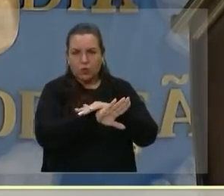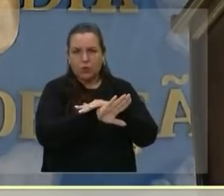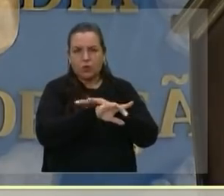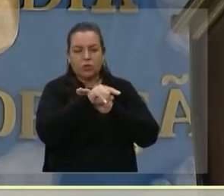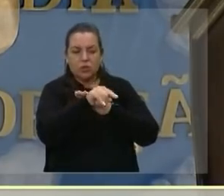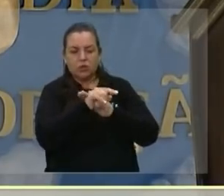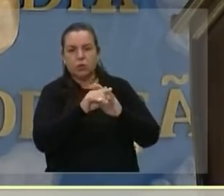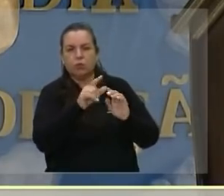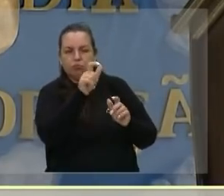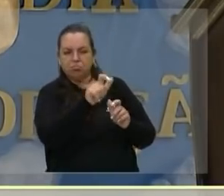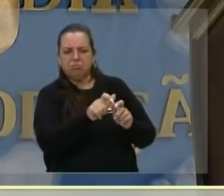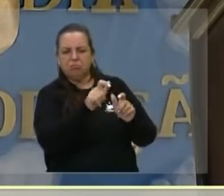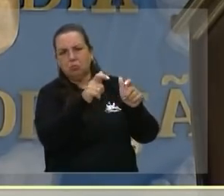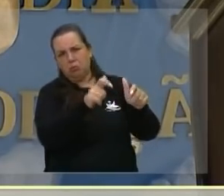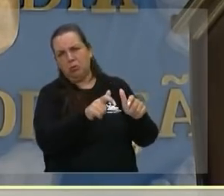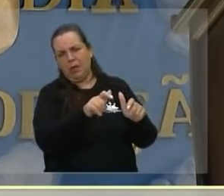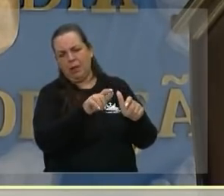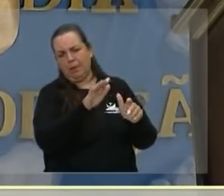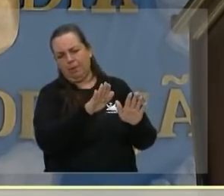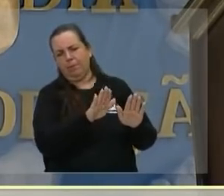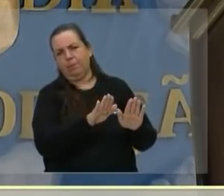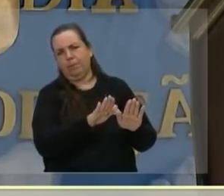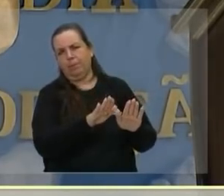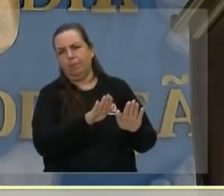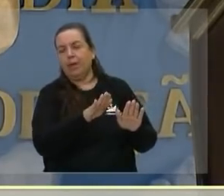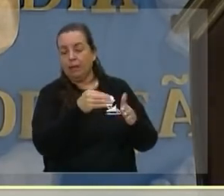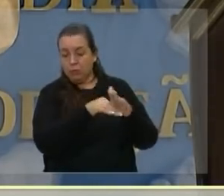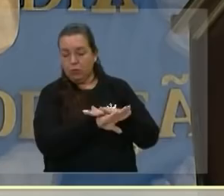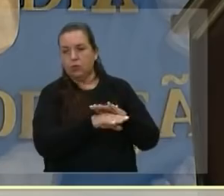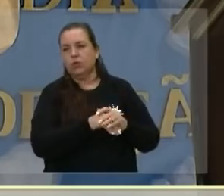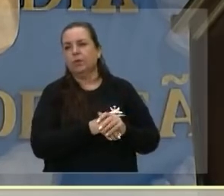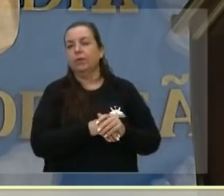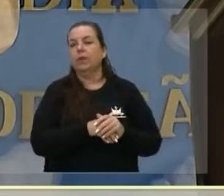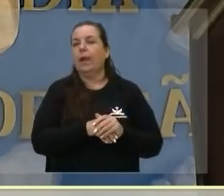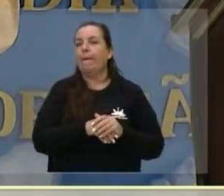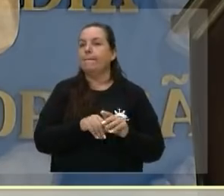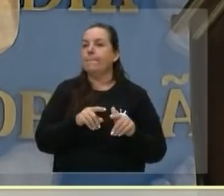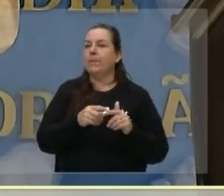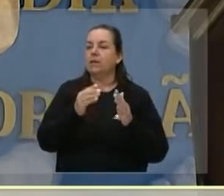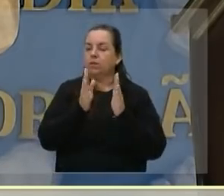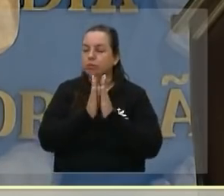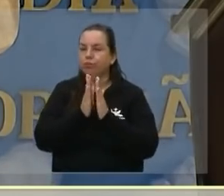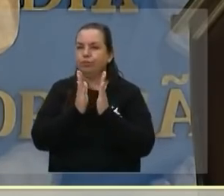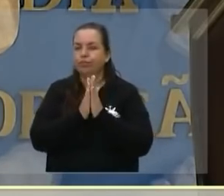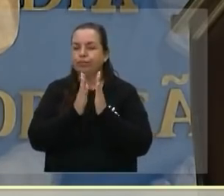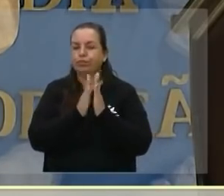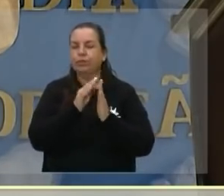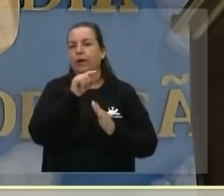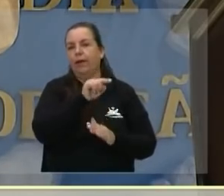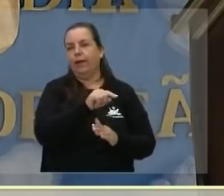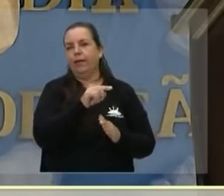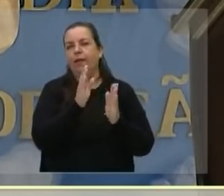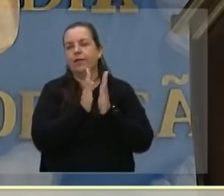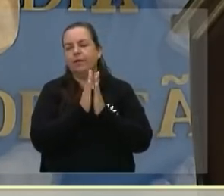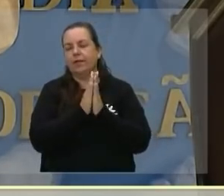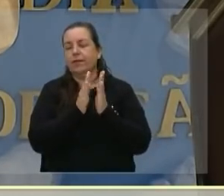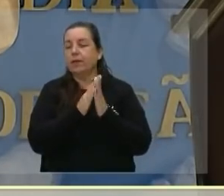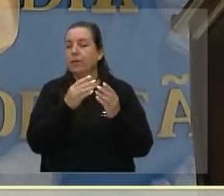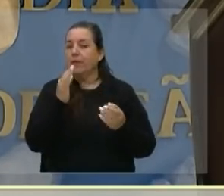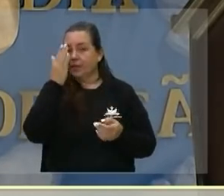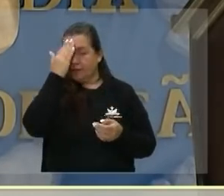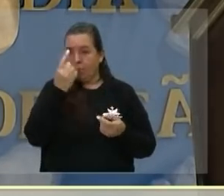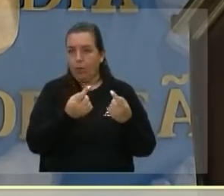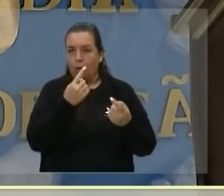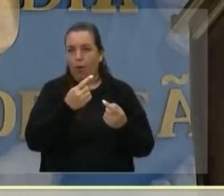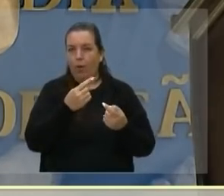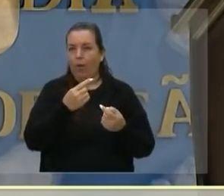galeria o impresso e sabe qual era a precise felipe neri